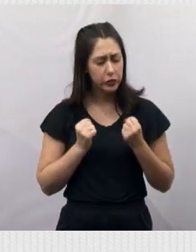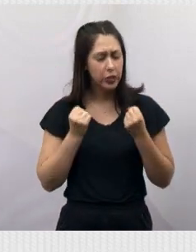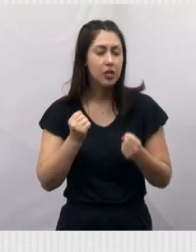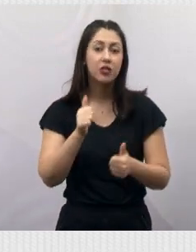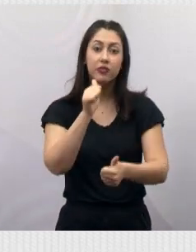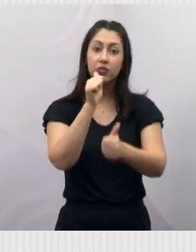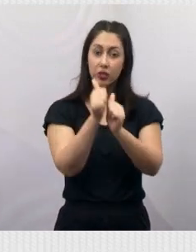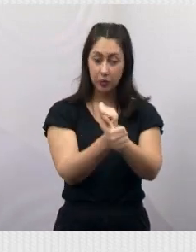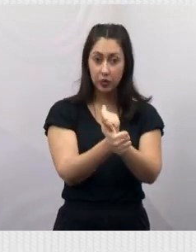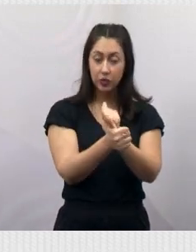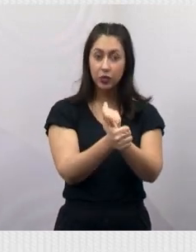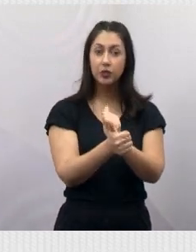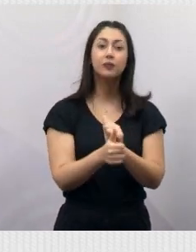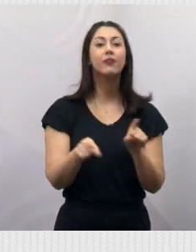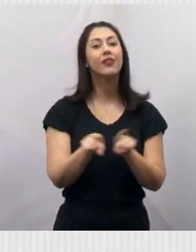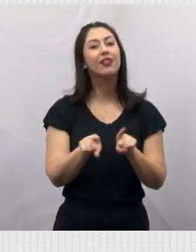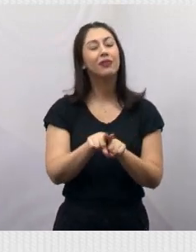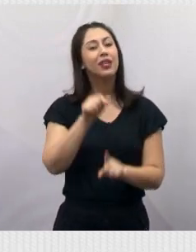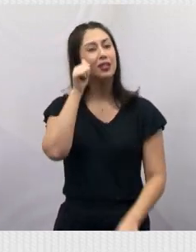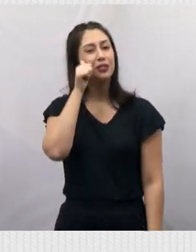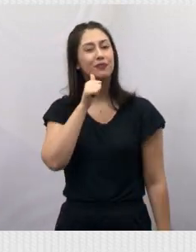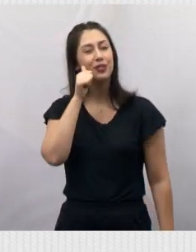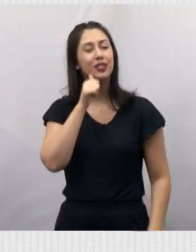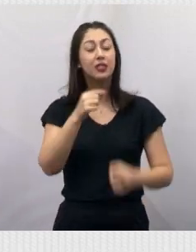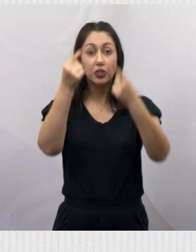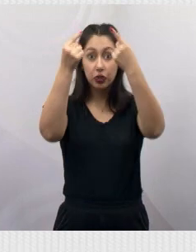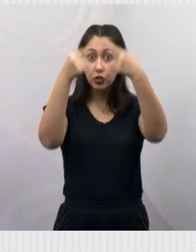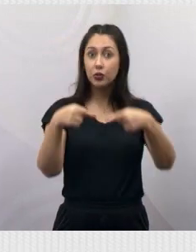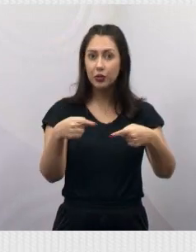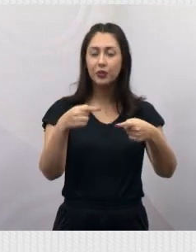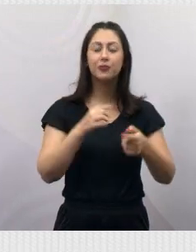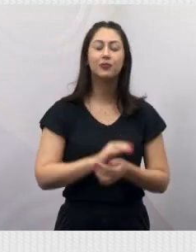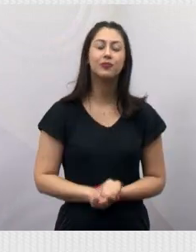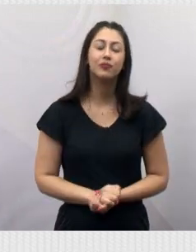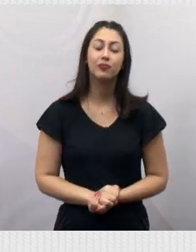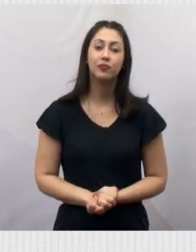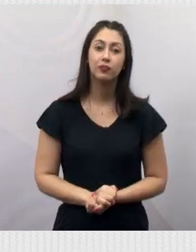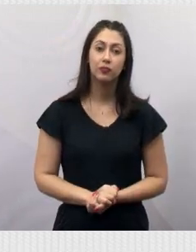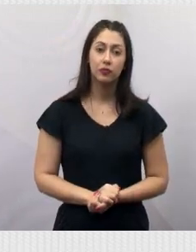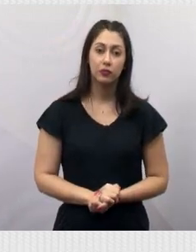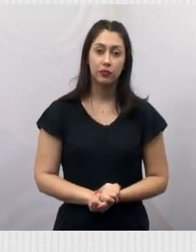ao esporte e às mulheres que disputam este campeonato.